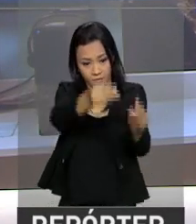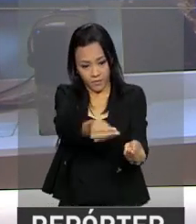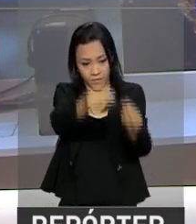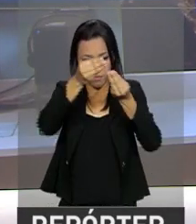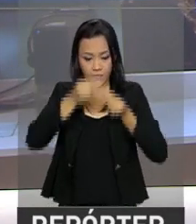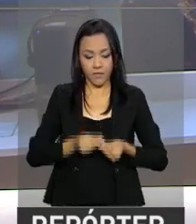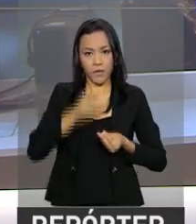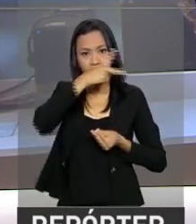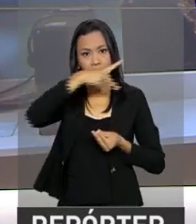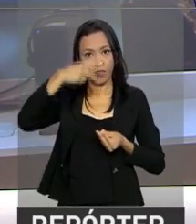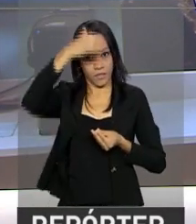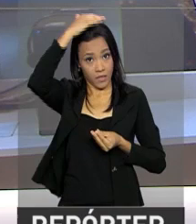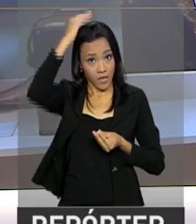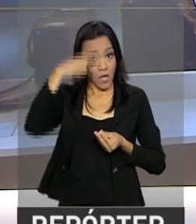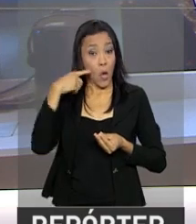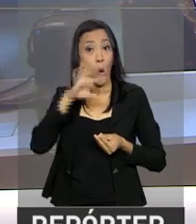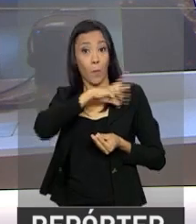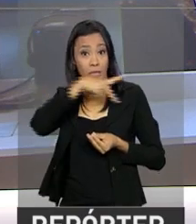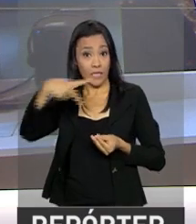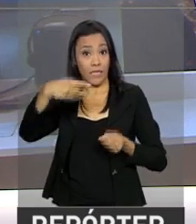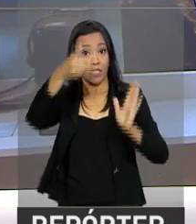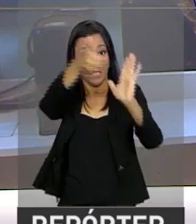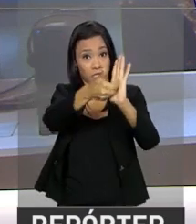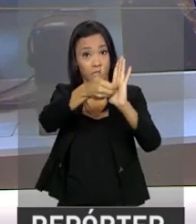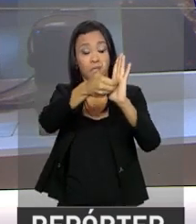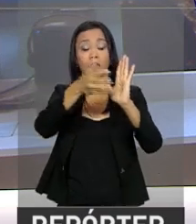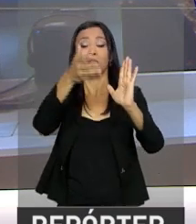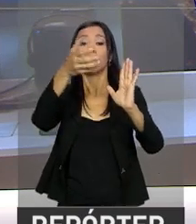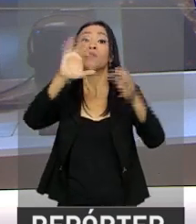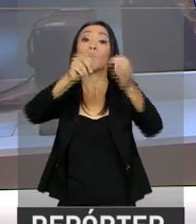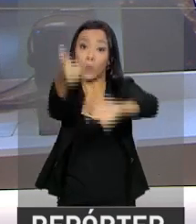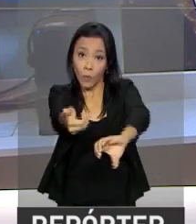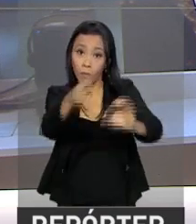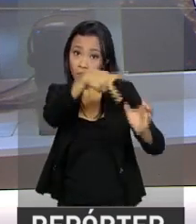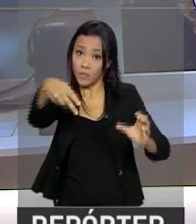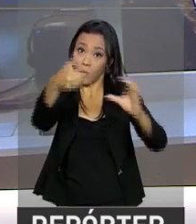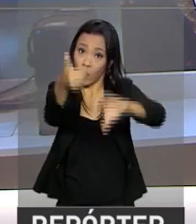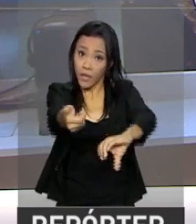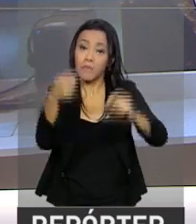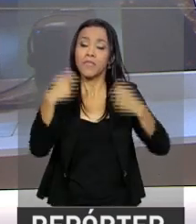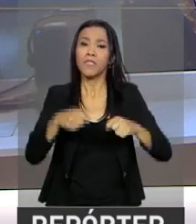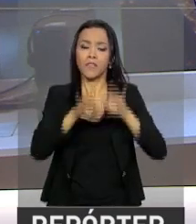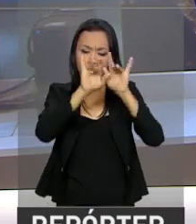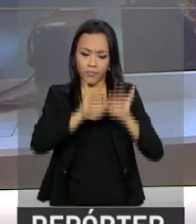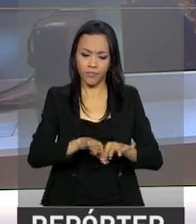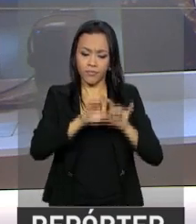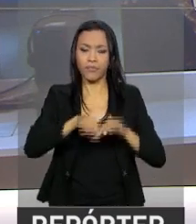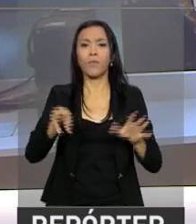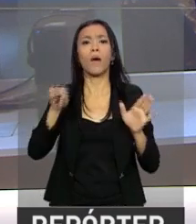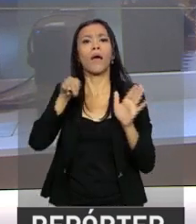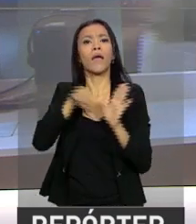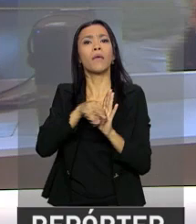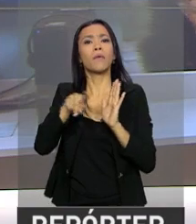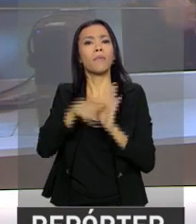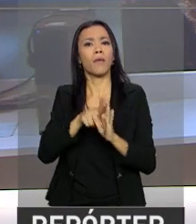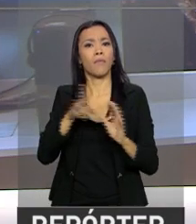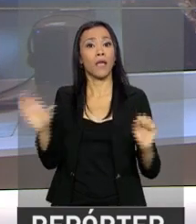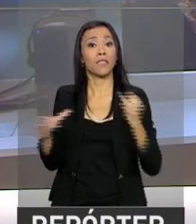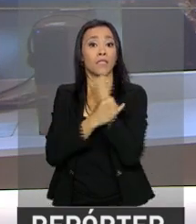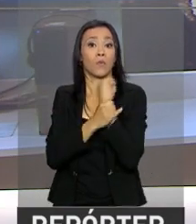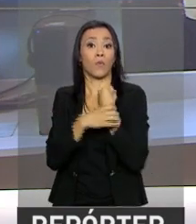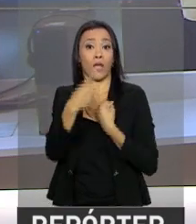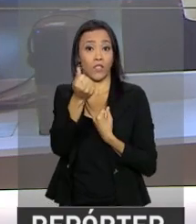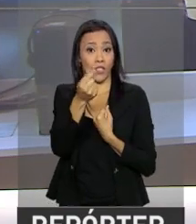nesta quinta-feira, o presidente do Congresso Nacional, Renan Calheiros, sugere que seja editada uma medida provisória para assegurar recurso